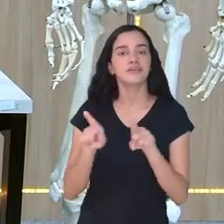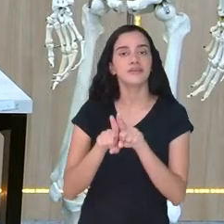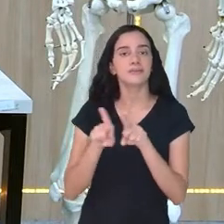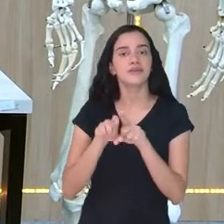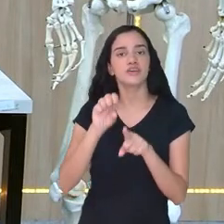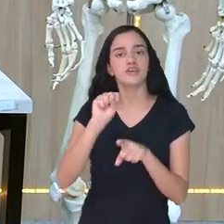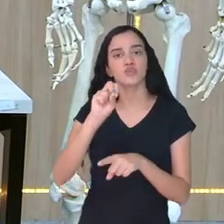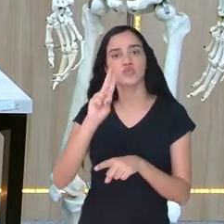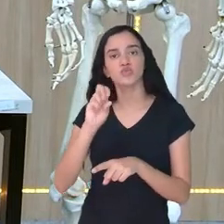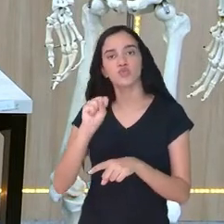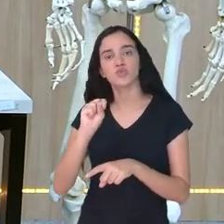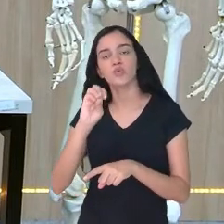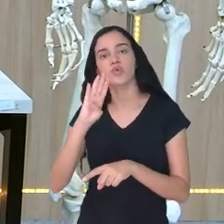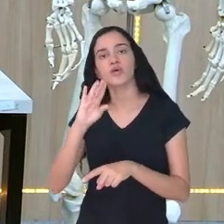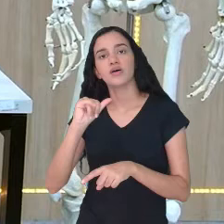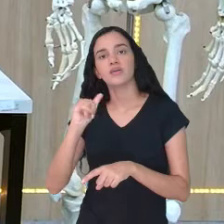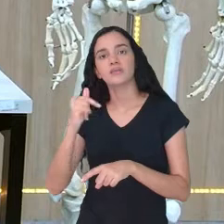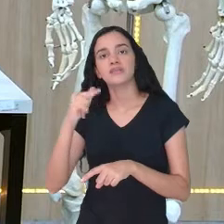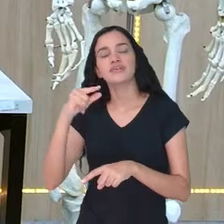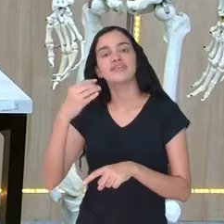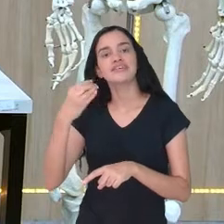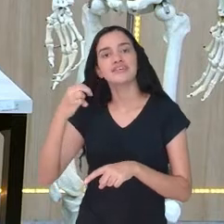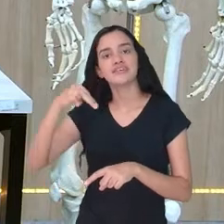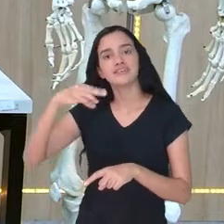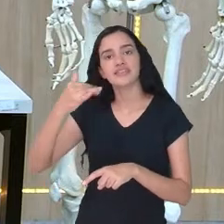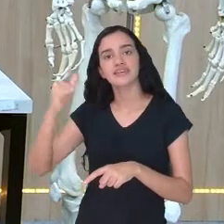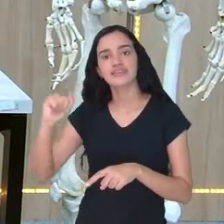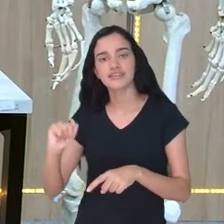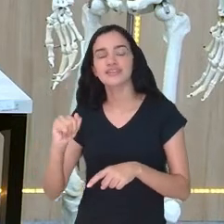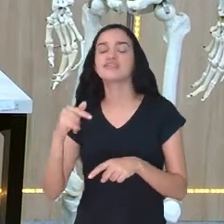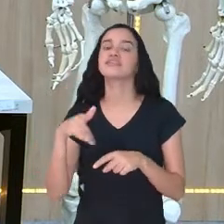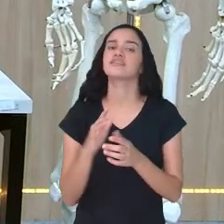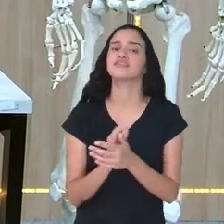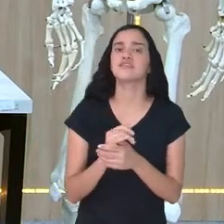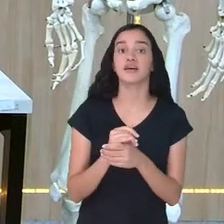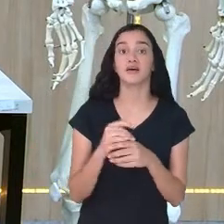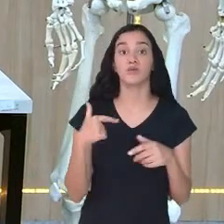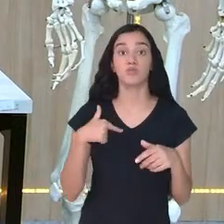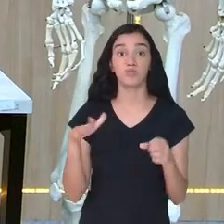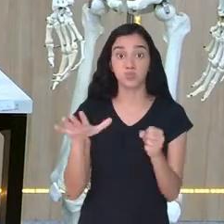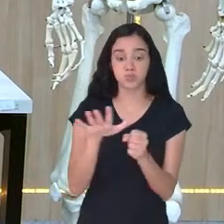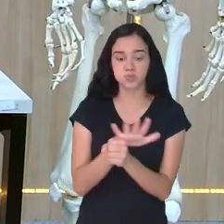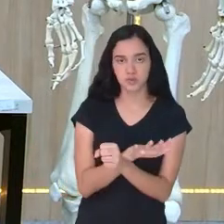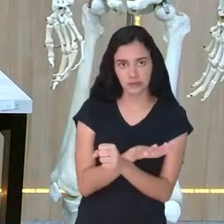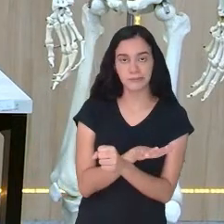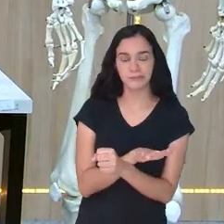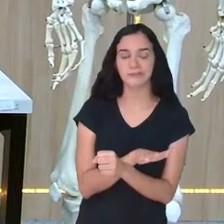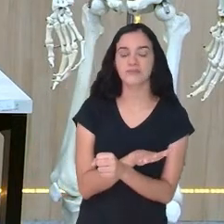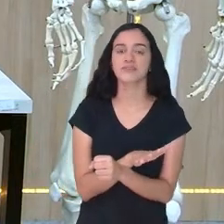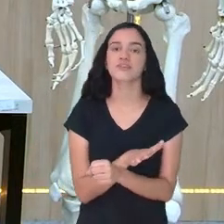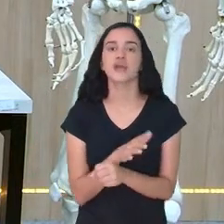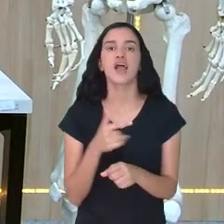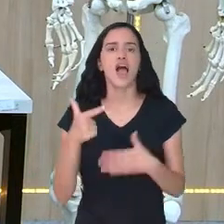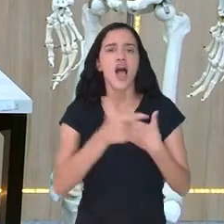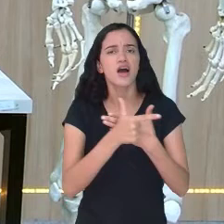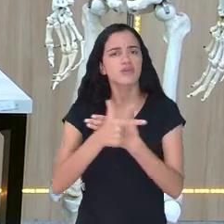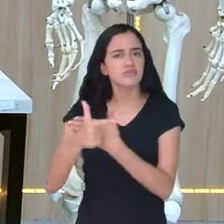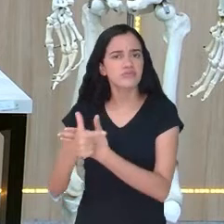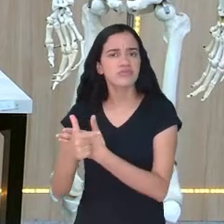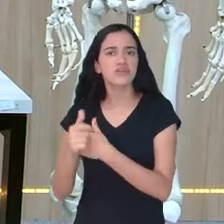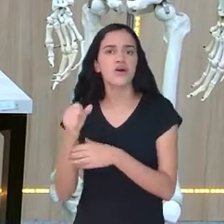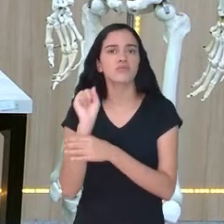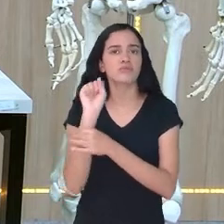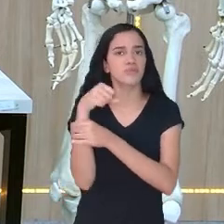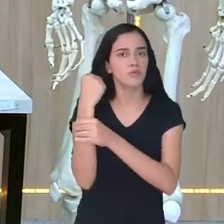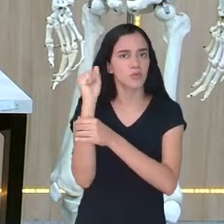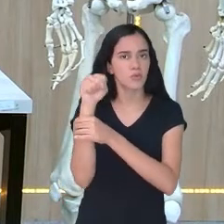tóxicas e as substâncias que estão em excesso. Agora, a questão de coordenação. A função de coordenação, muitas